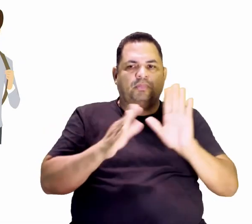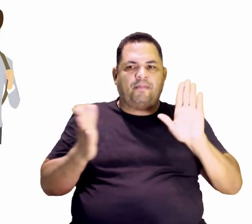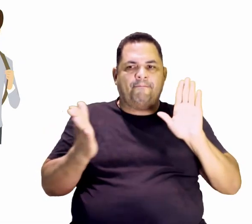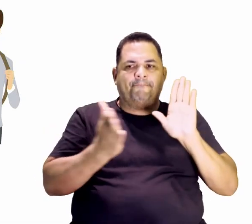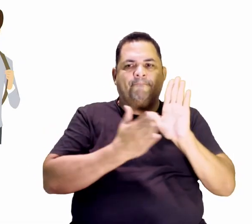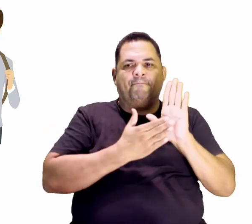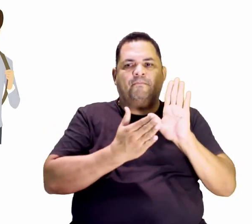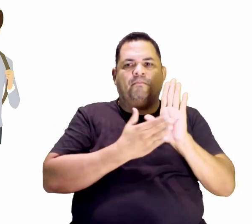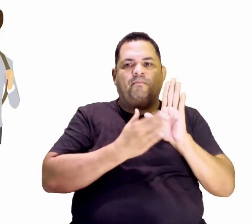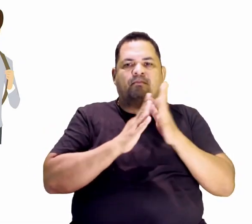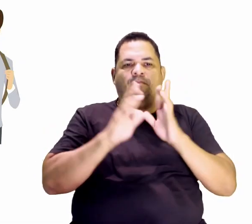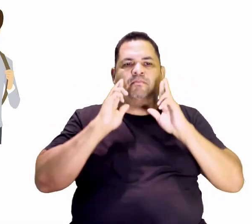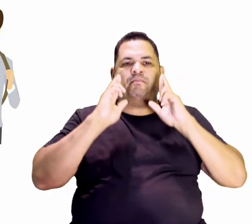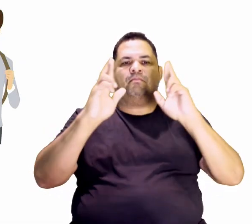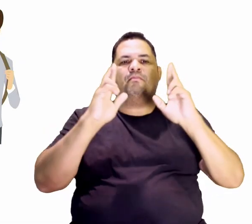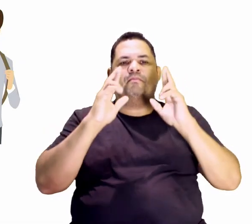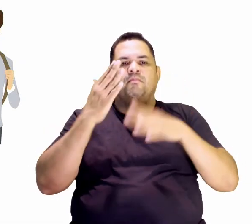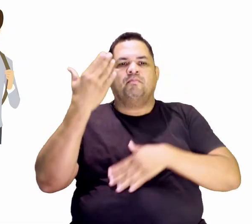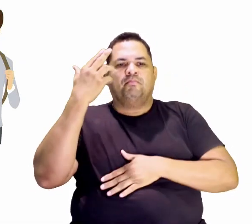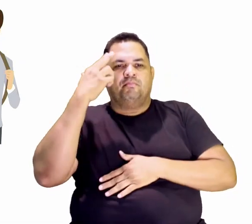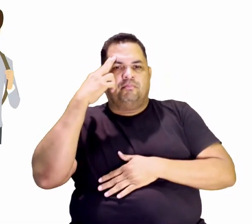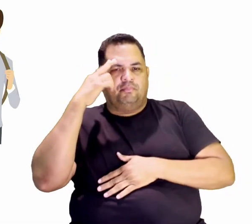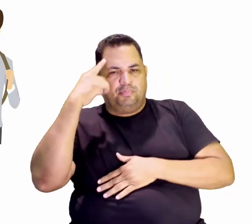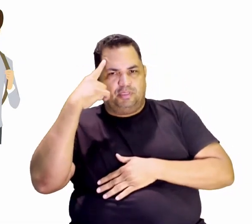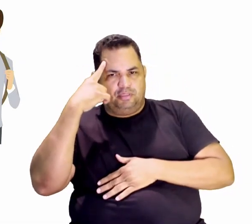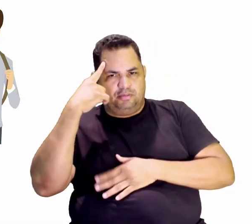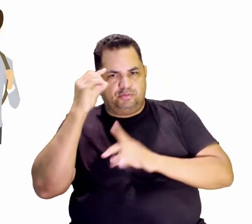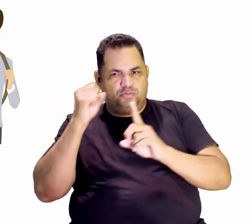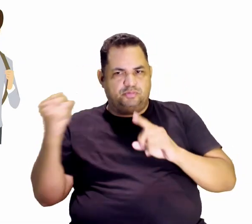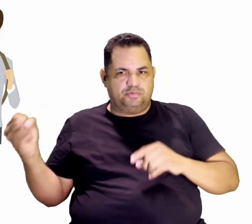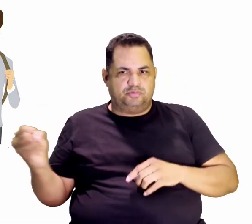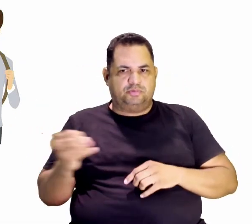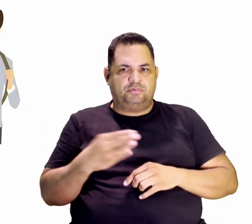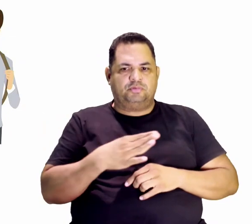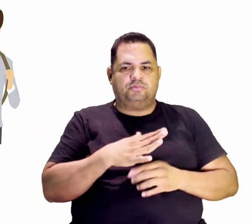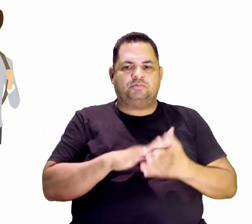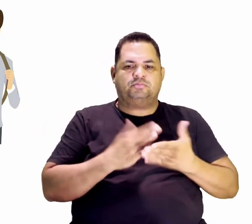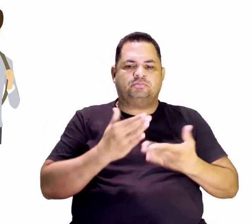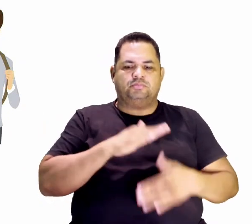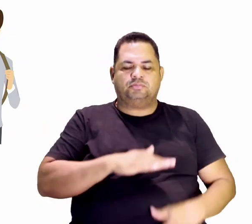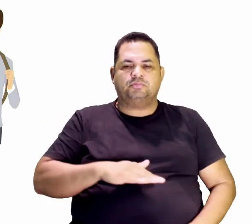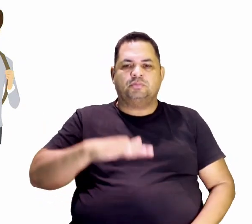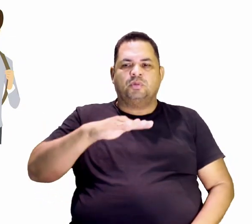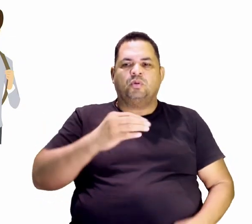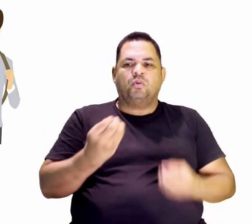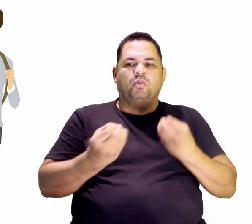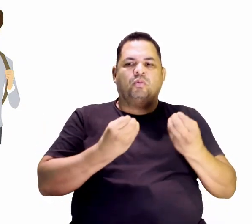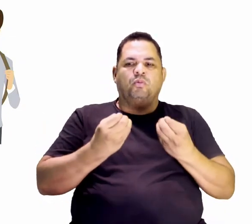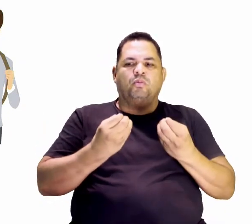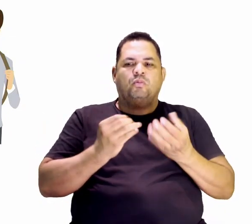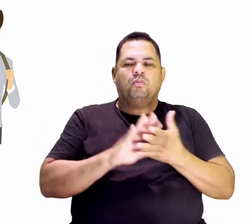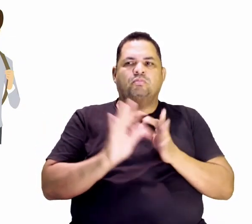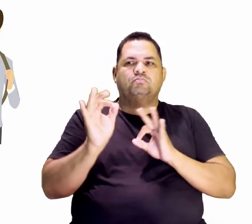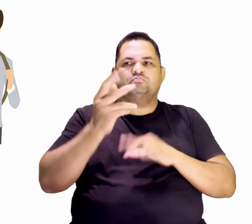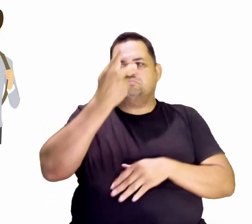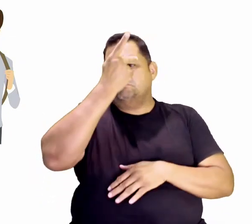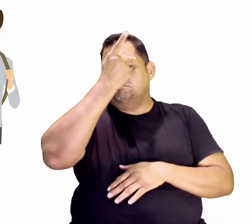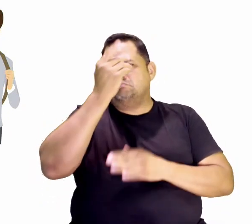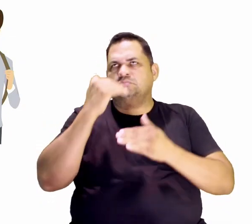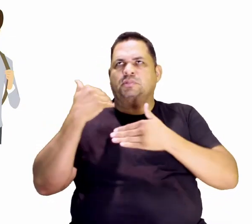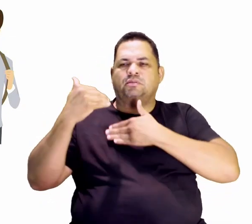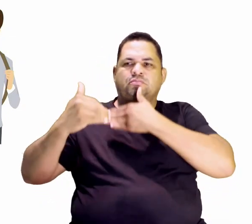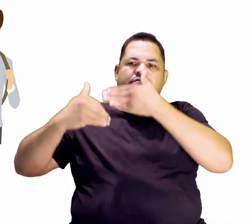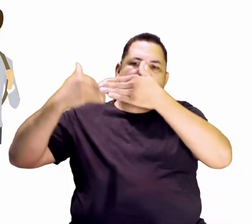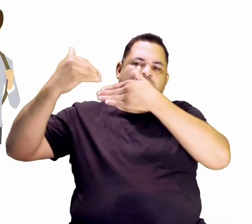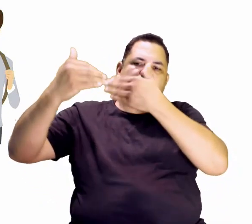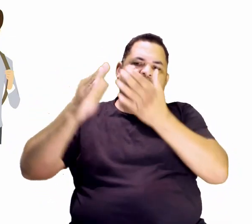de concepções sobre os adolescentes e a sua adolescência também, né? Como está se portando ao longo dos anos, ao longo dos